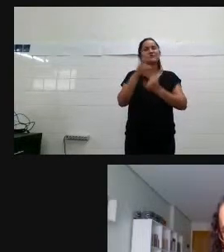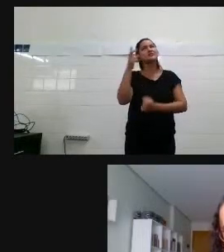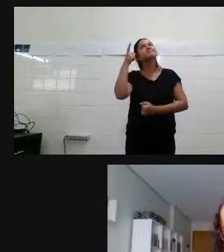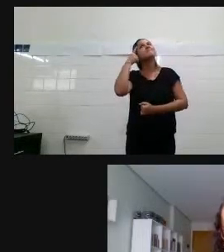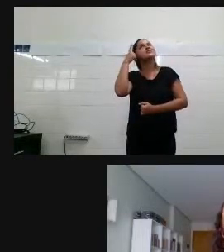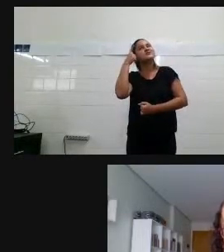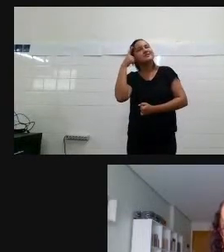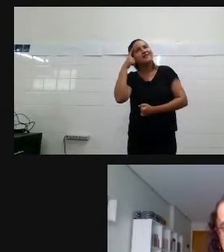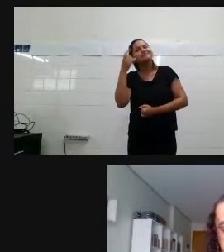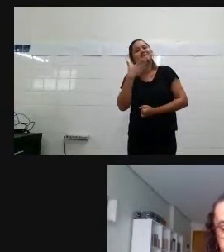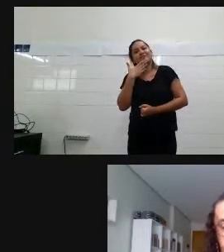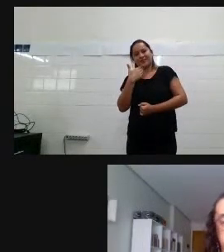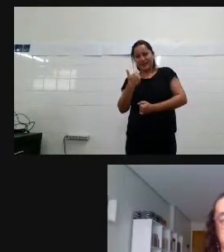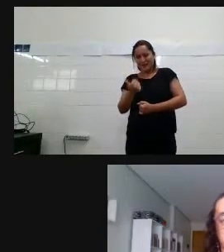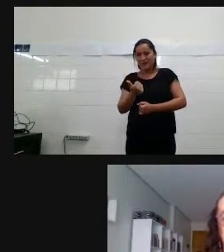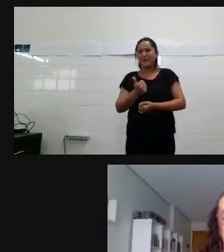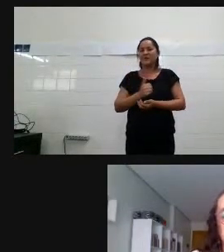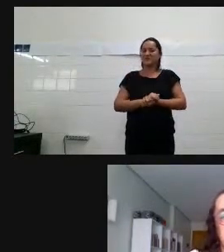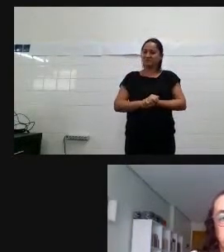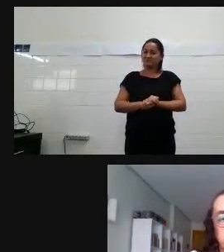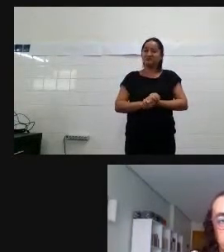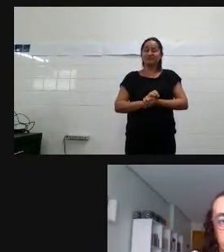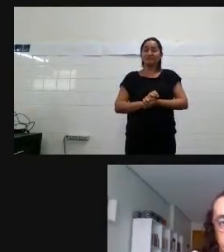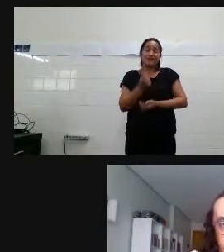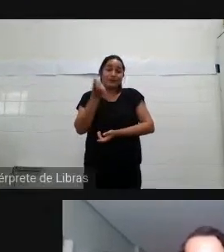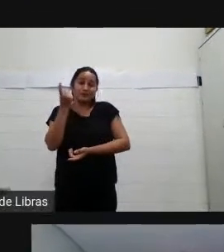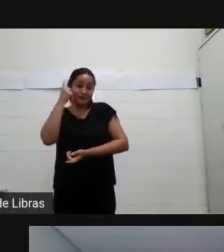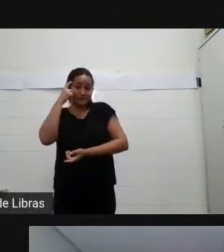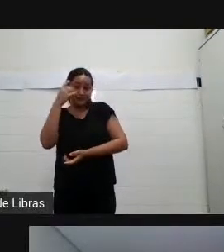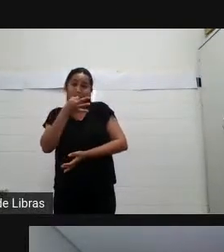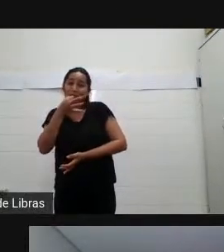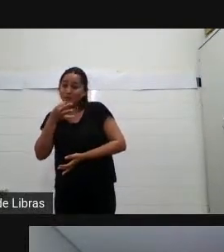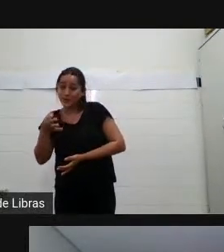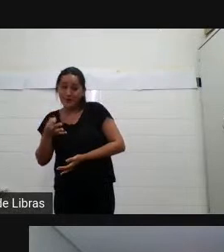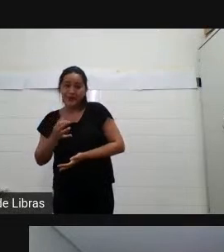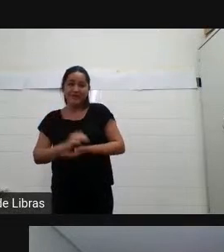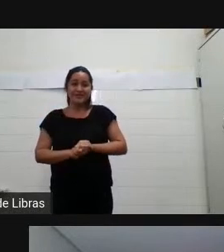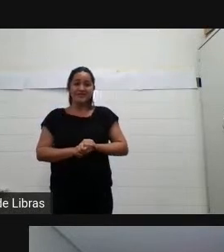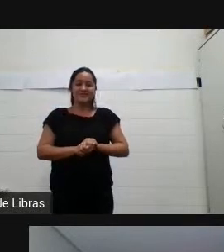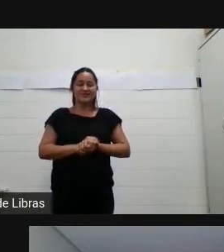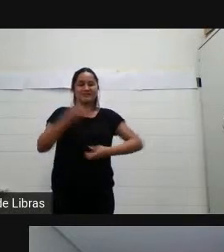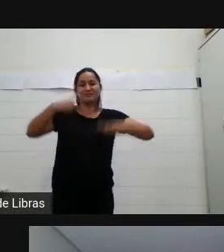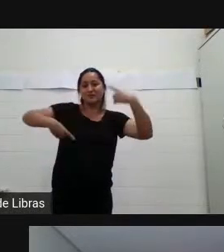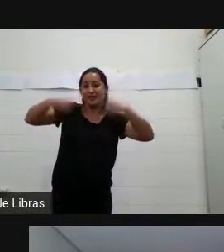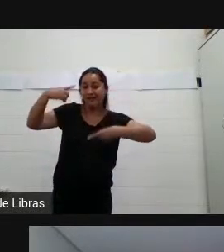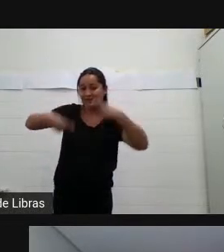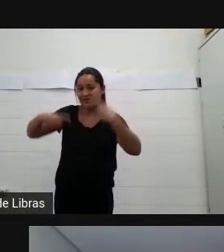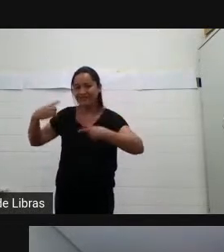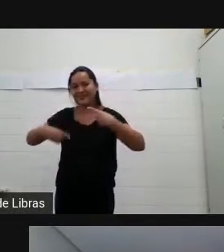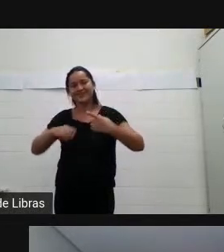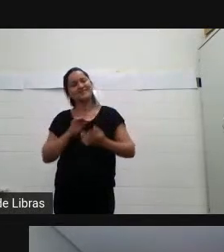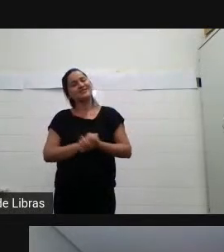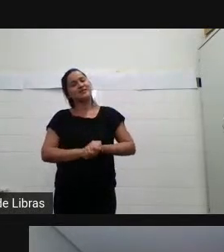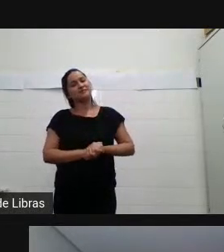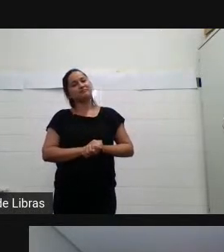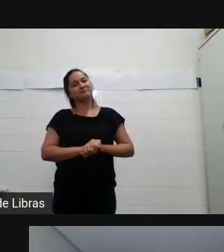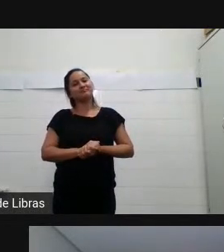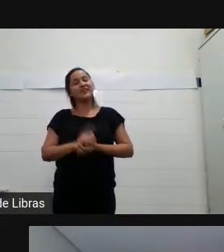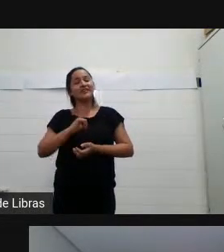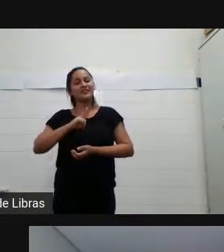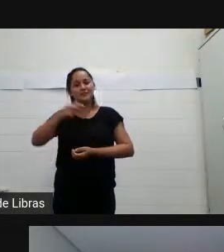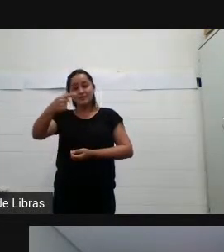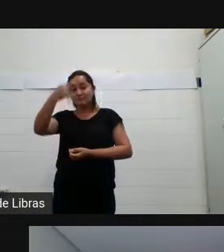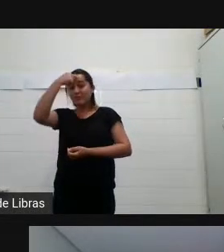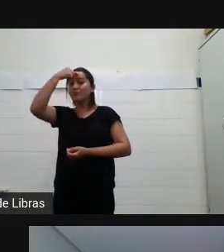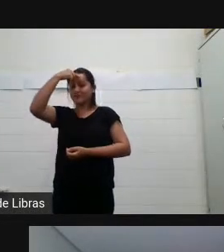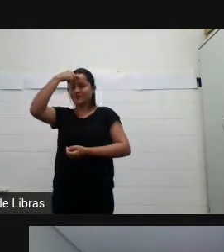para a gente repensar nossas práticas, repensar nossas políticas, e tomando cada vez